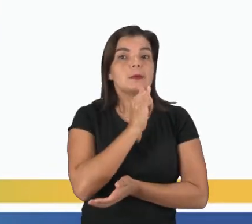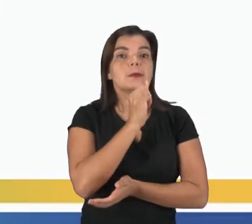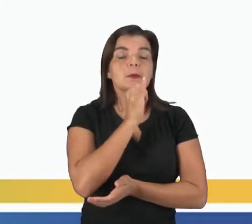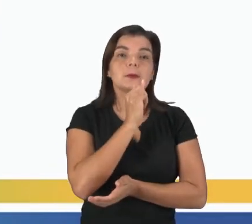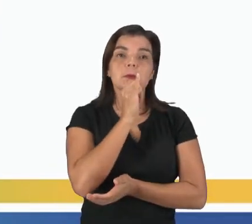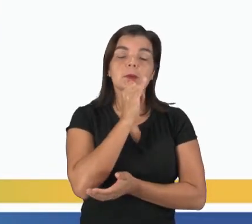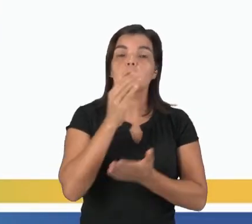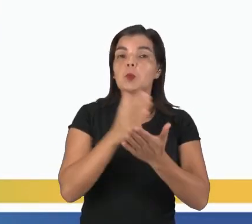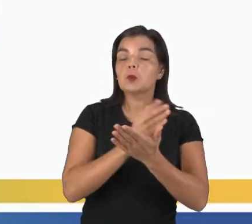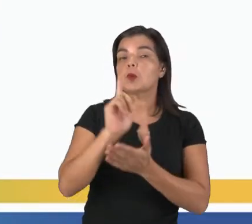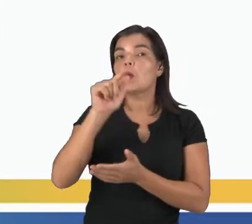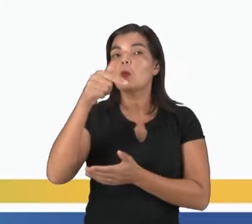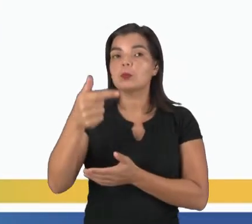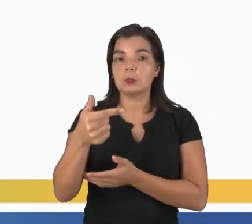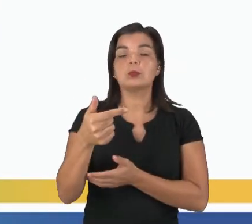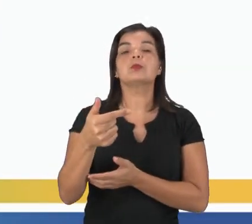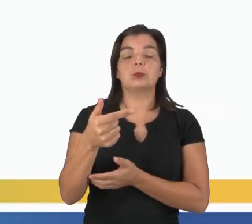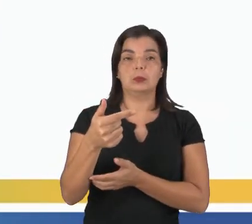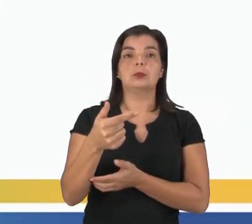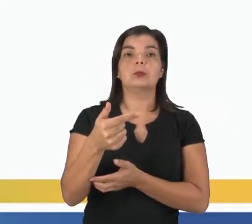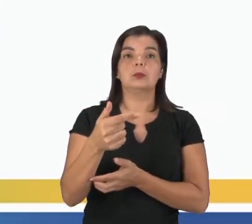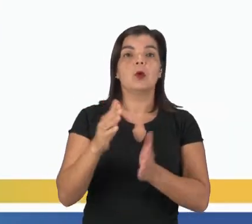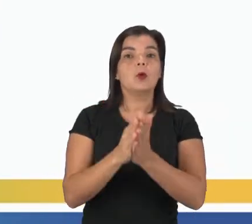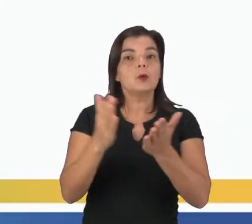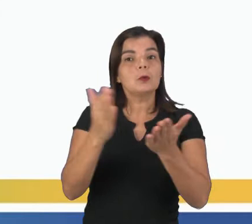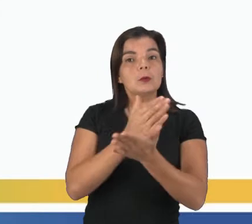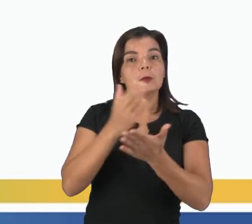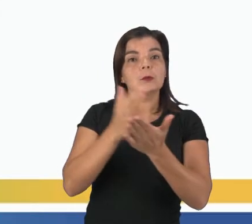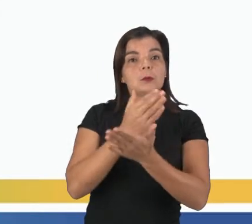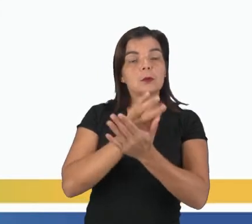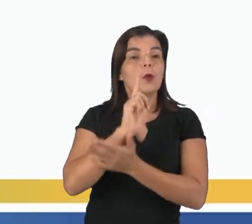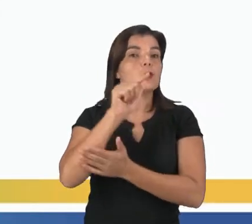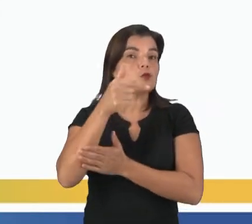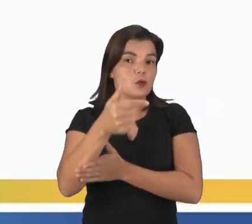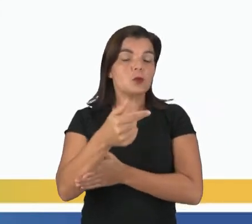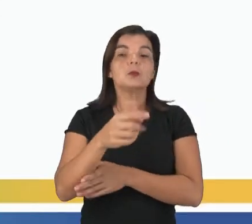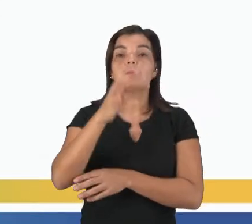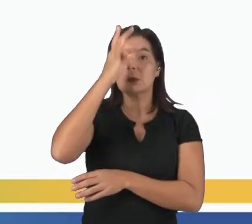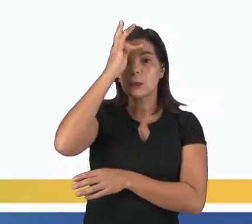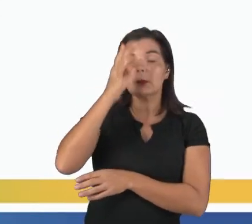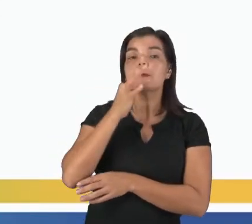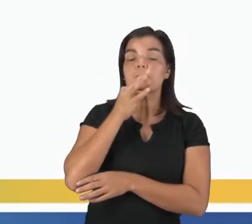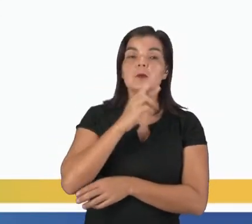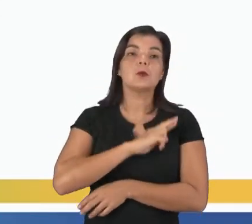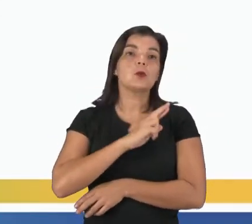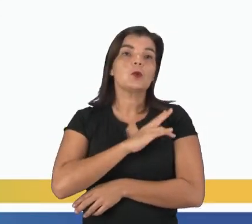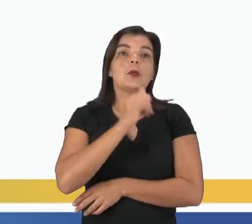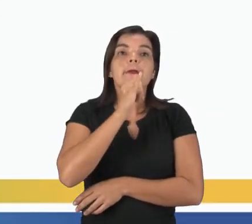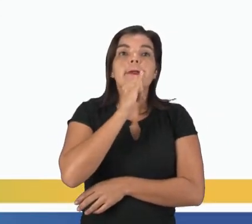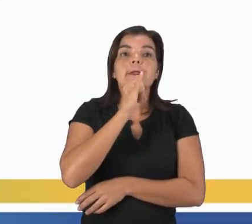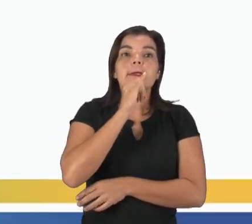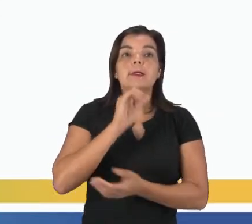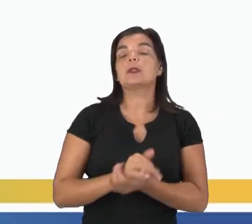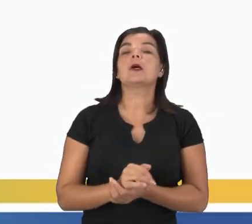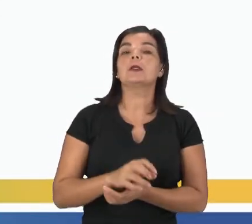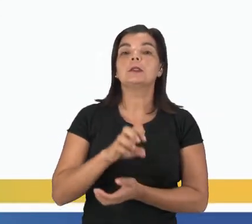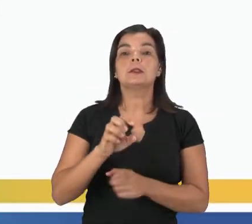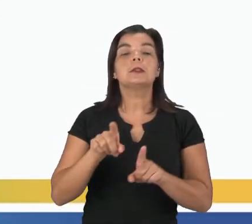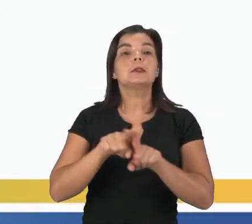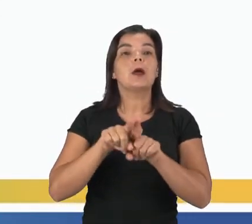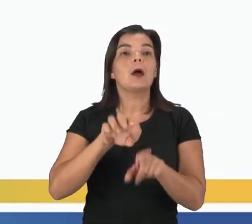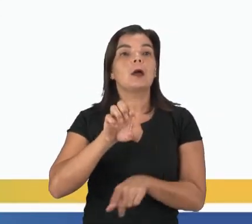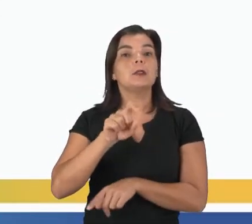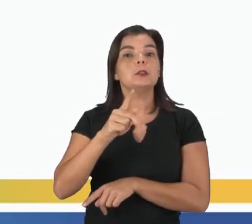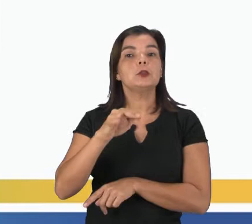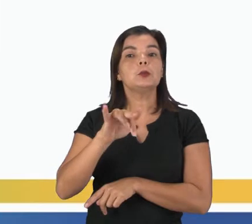E outros exemplos de livros de outras tradições religiosas. Por exemplo, a religião espírita, ela